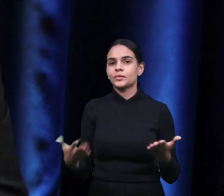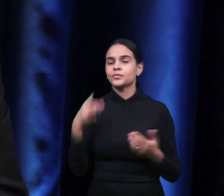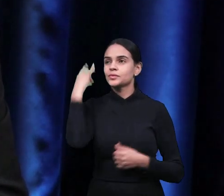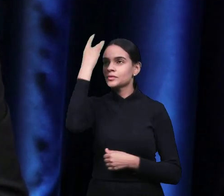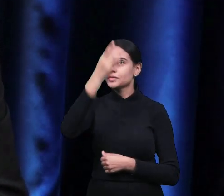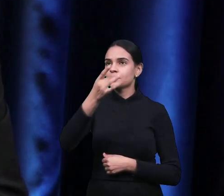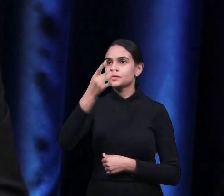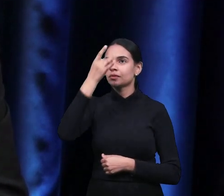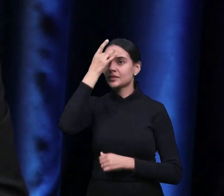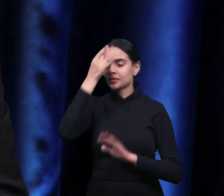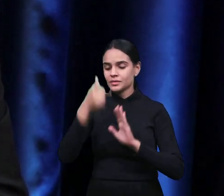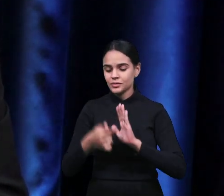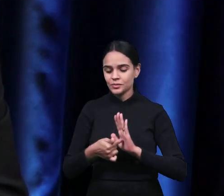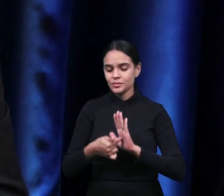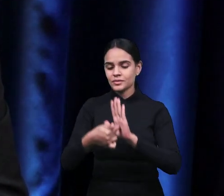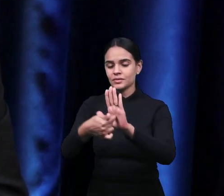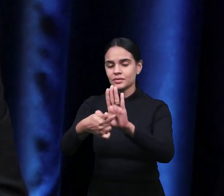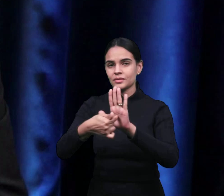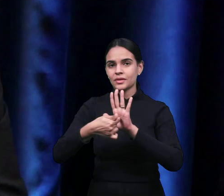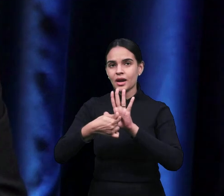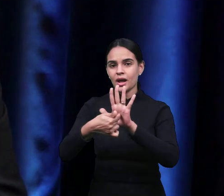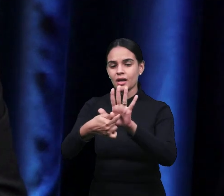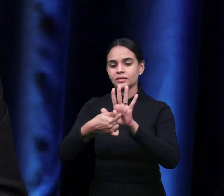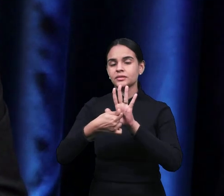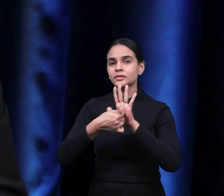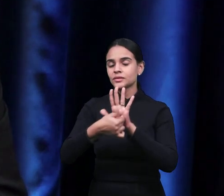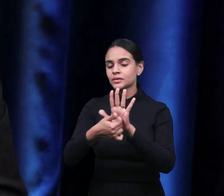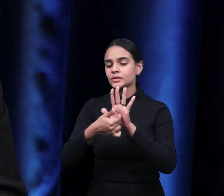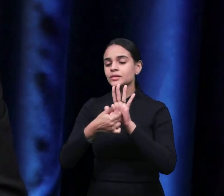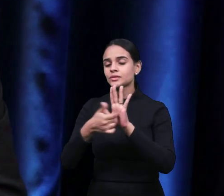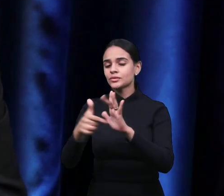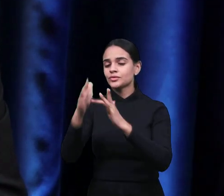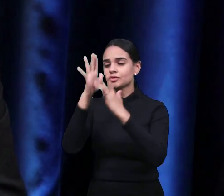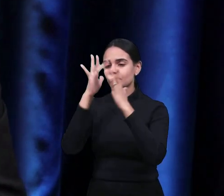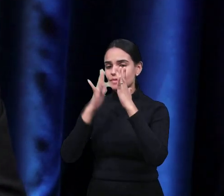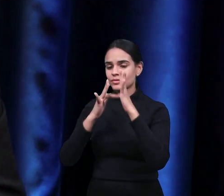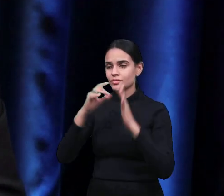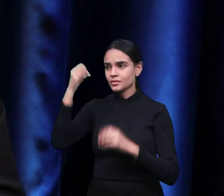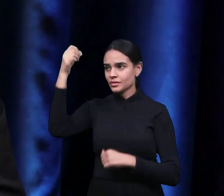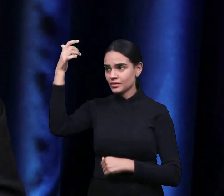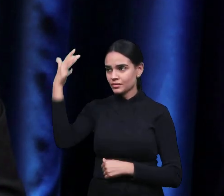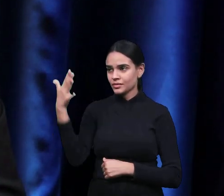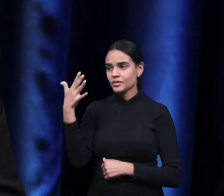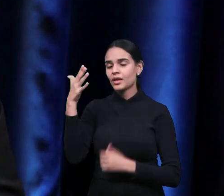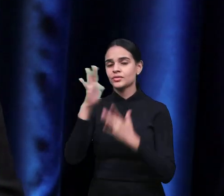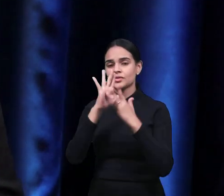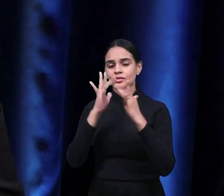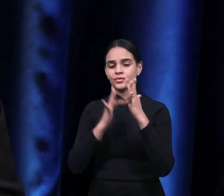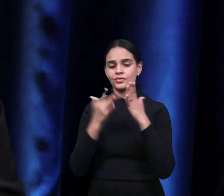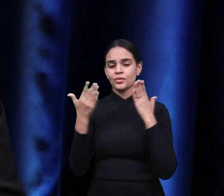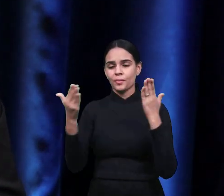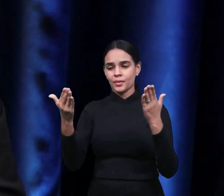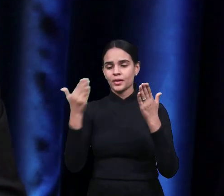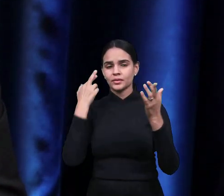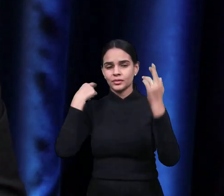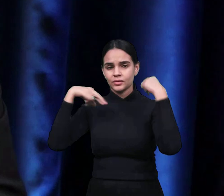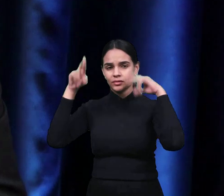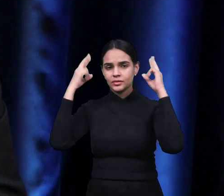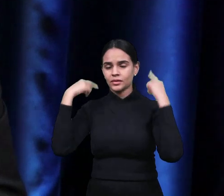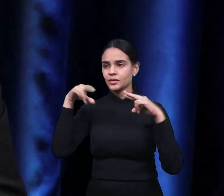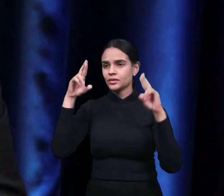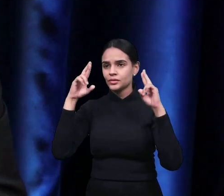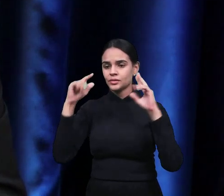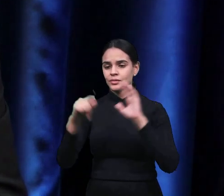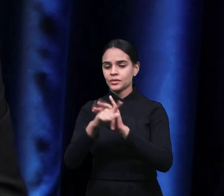o homem que precisa, dando ao homem em Jesus. Jesus é o Cordeiro de Deus que tira o pecado do mundo.